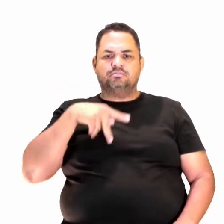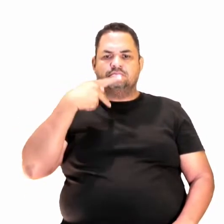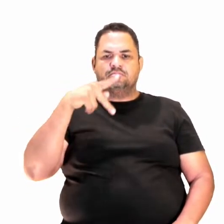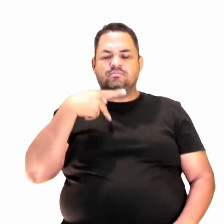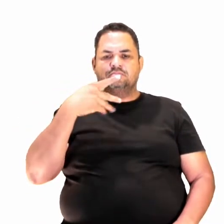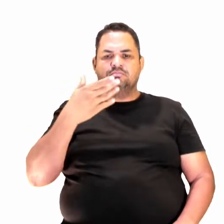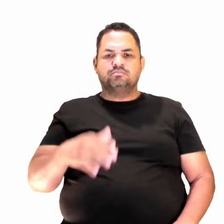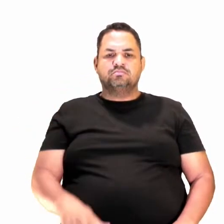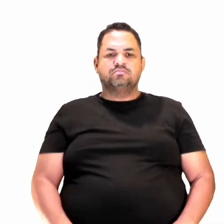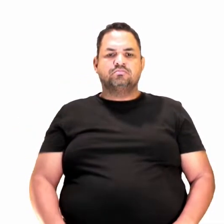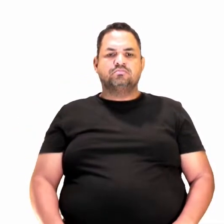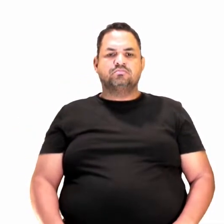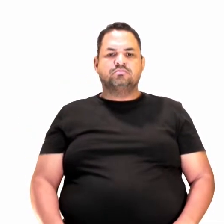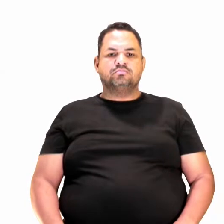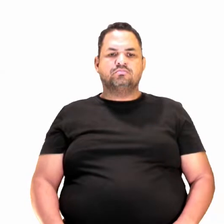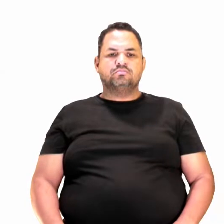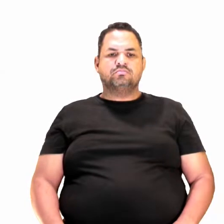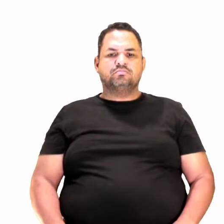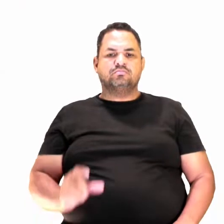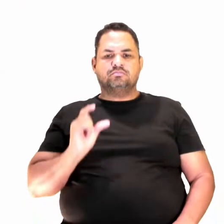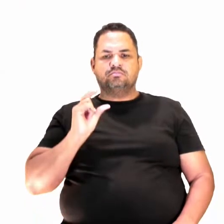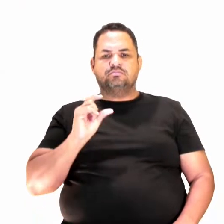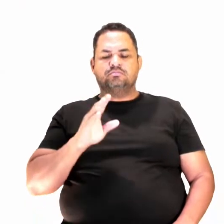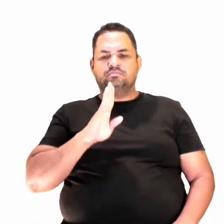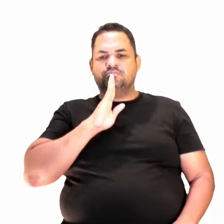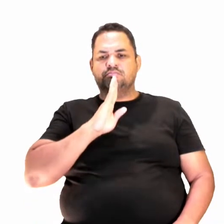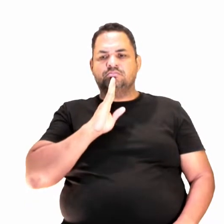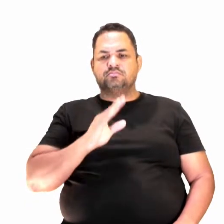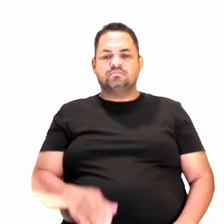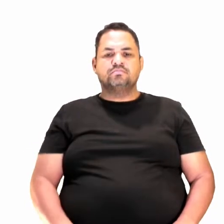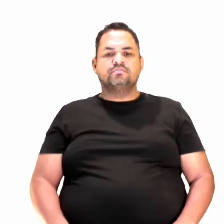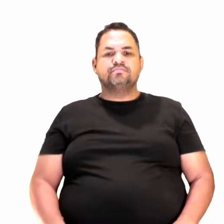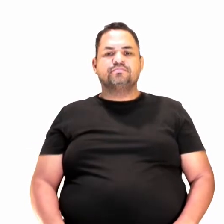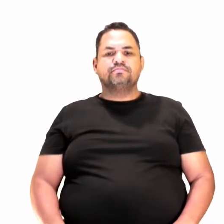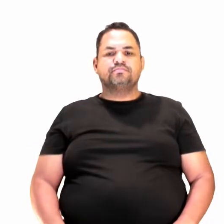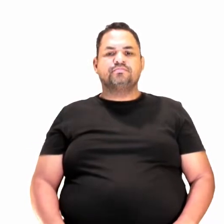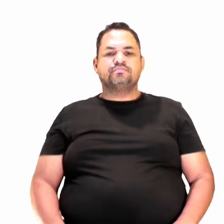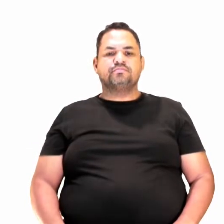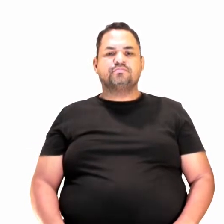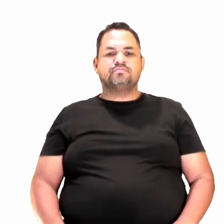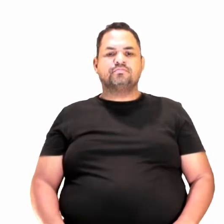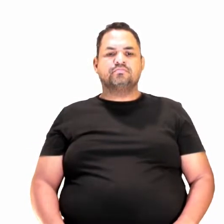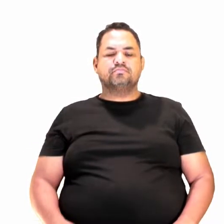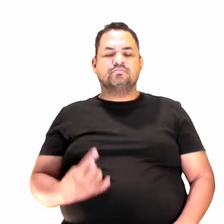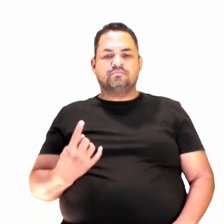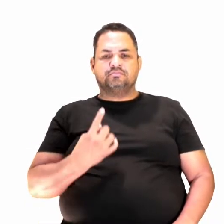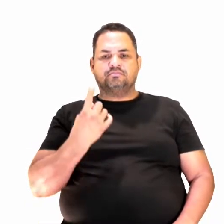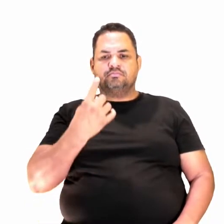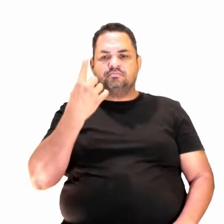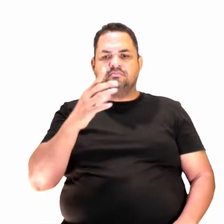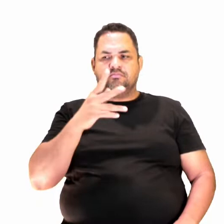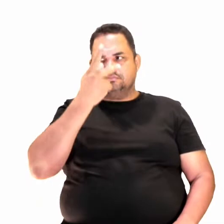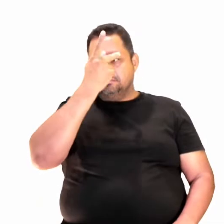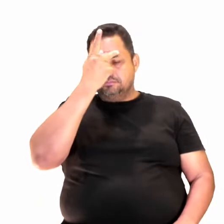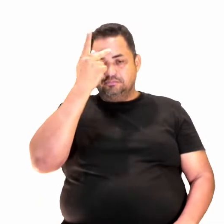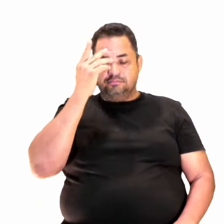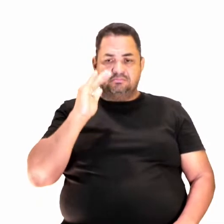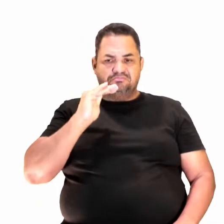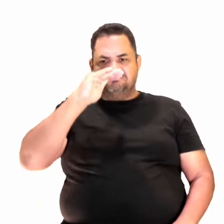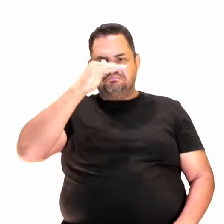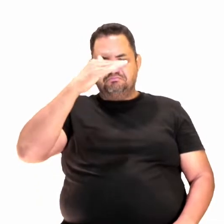e o like, ambos são verbos. E eles são usados separadamente, como vocês já conhecem, o